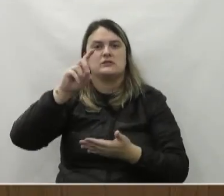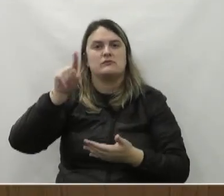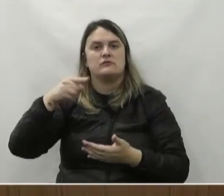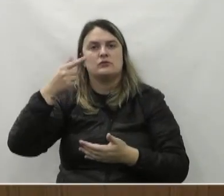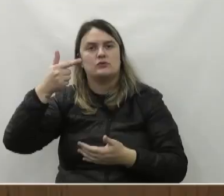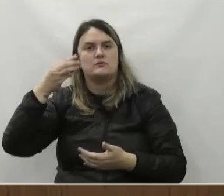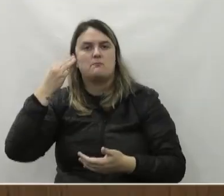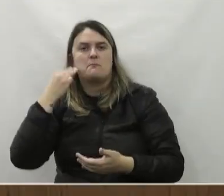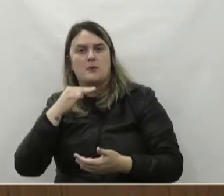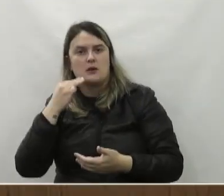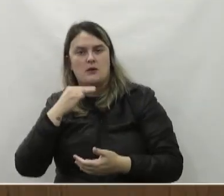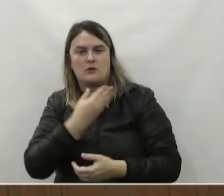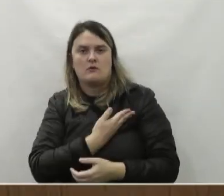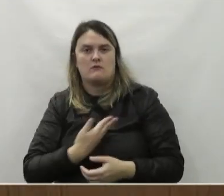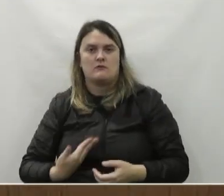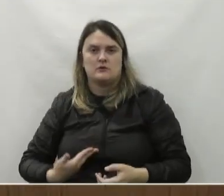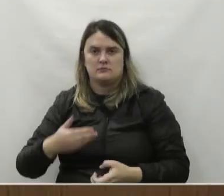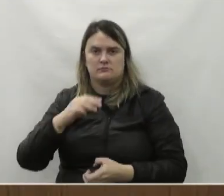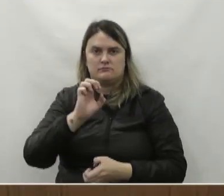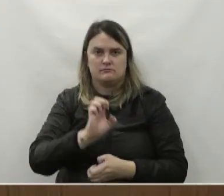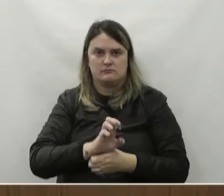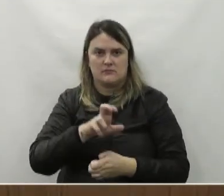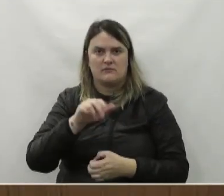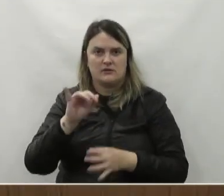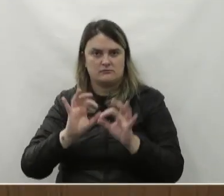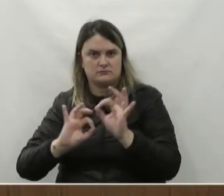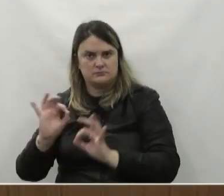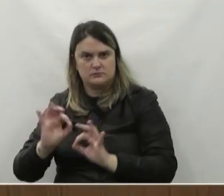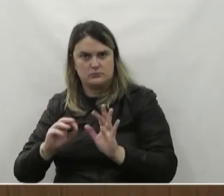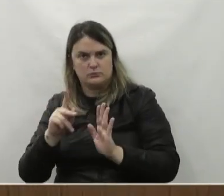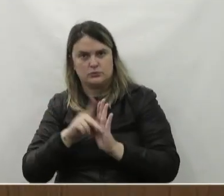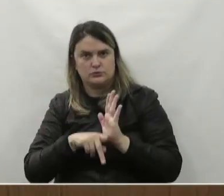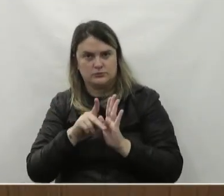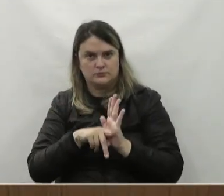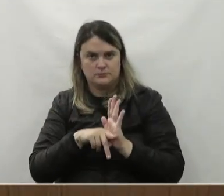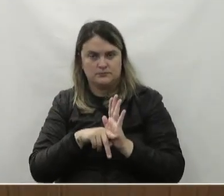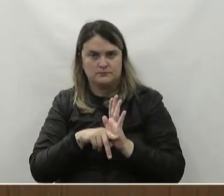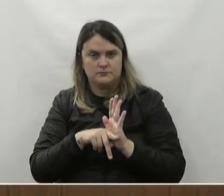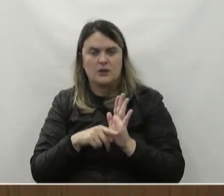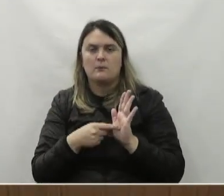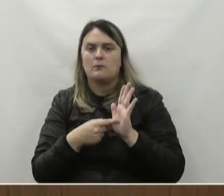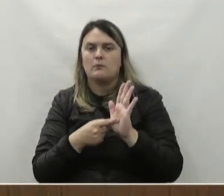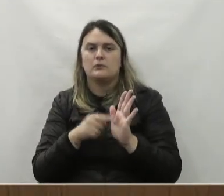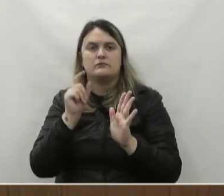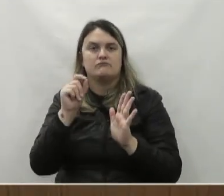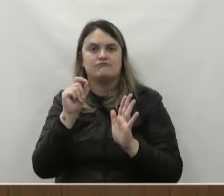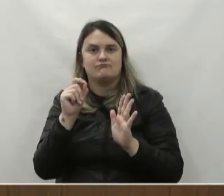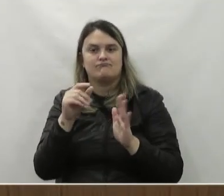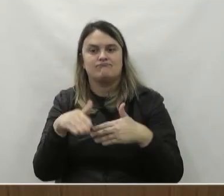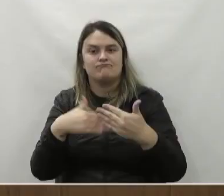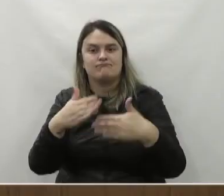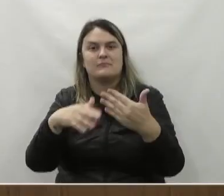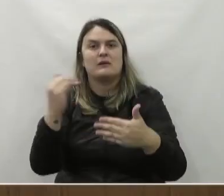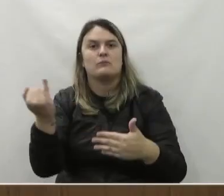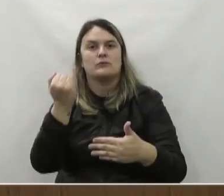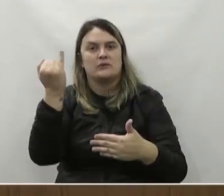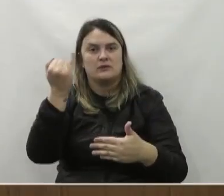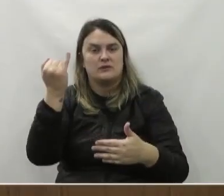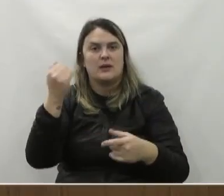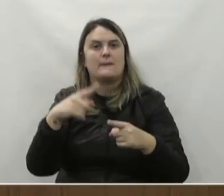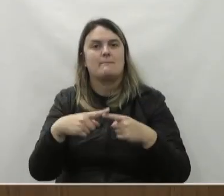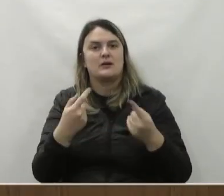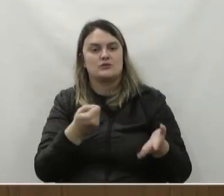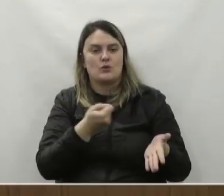5,2 milhões pelo governo do Estado para a elaboração de anteprojeto demonstram um avanço importante, mas